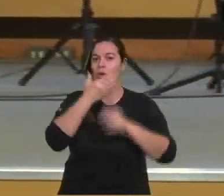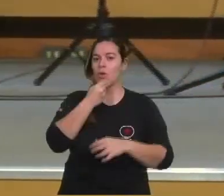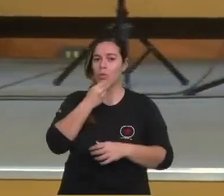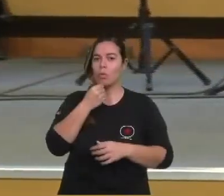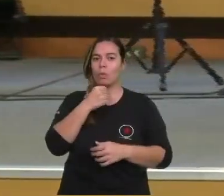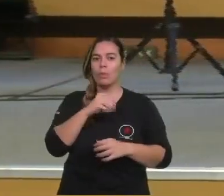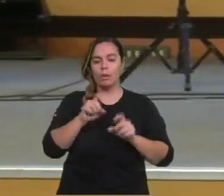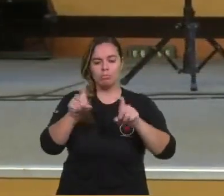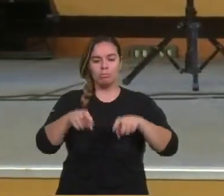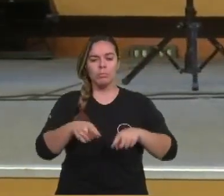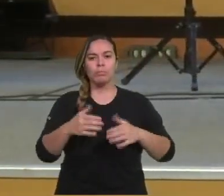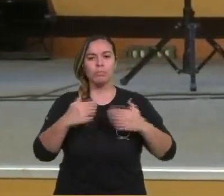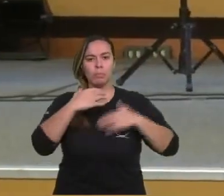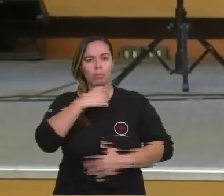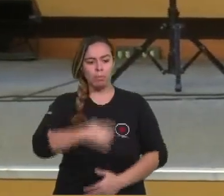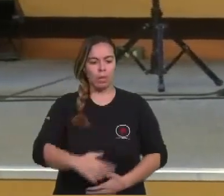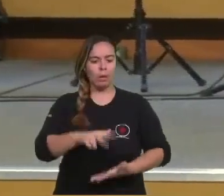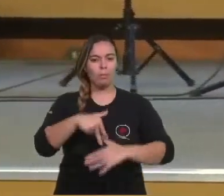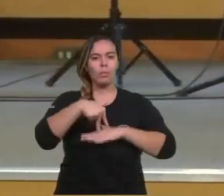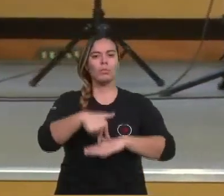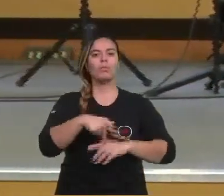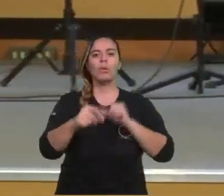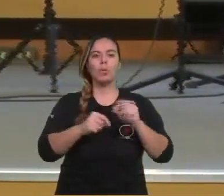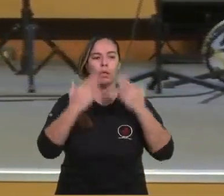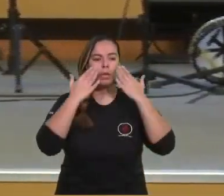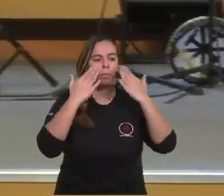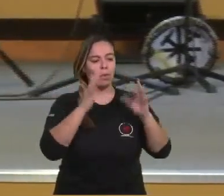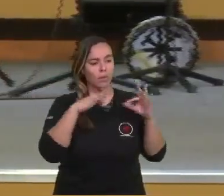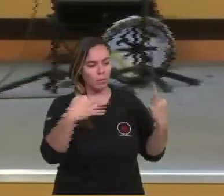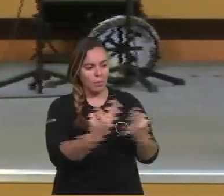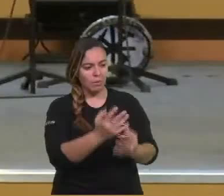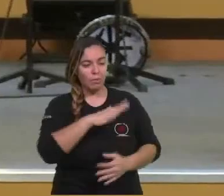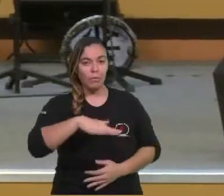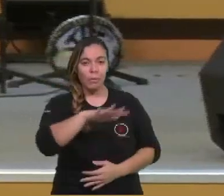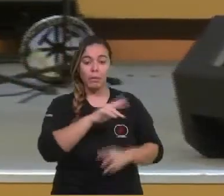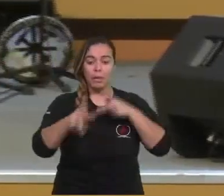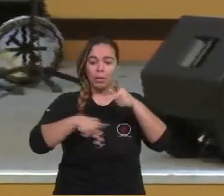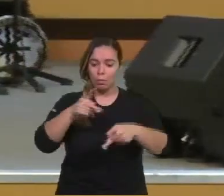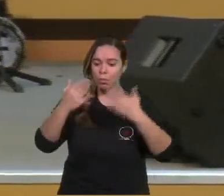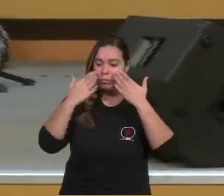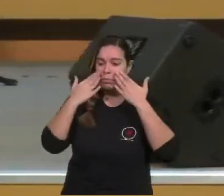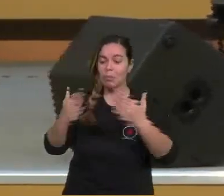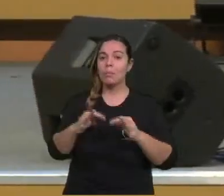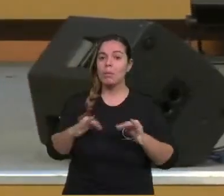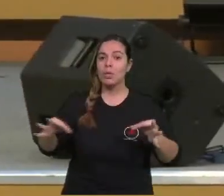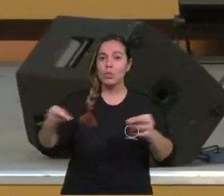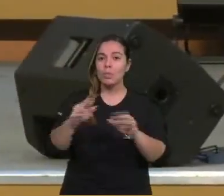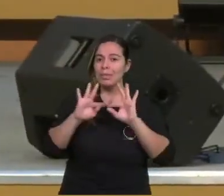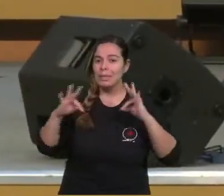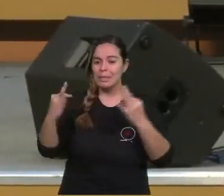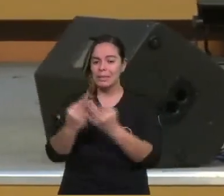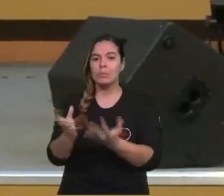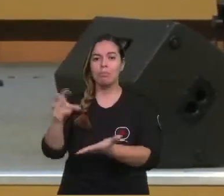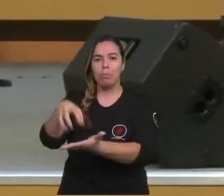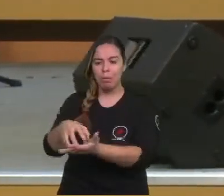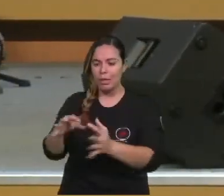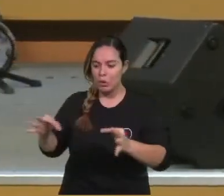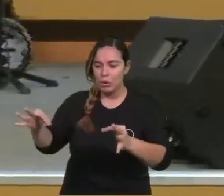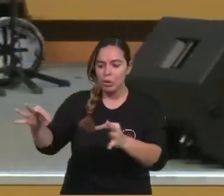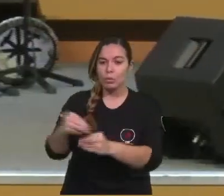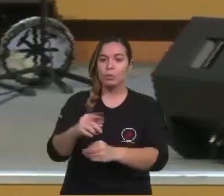assumir uma postura que vai mandar uma mensagem para sua família, para seu povo, para todas as tribos que ele traz. Já